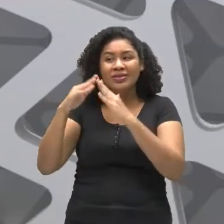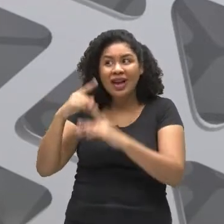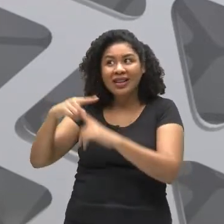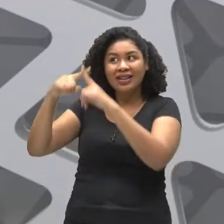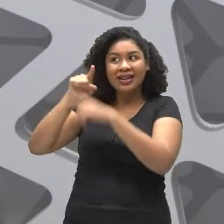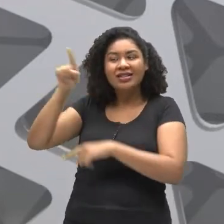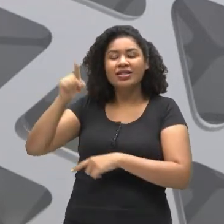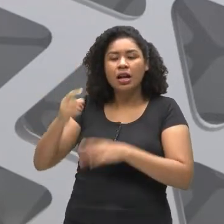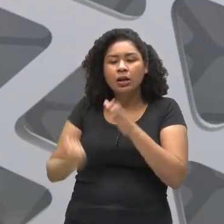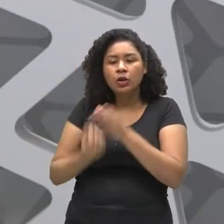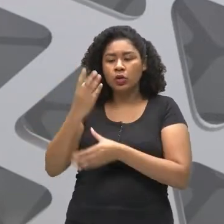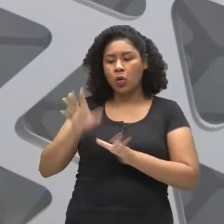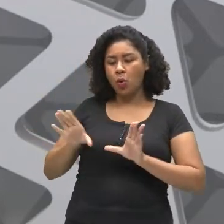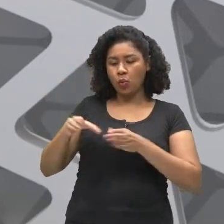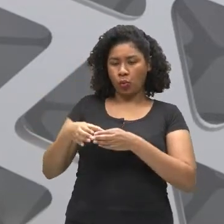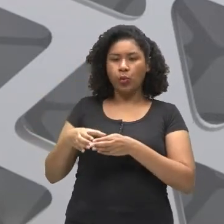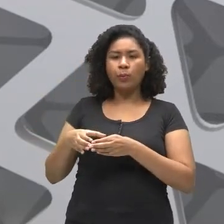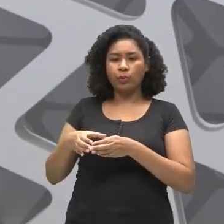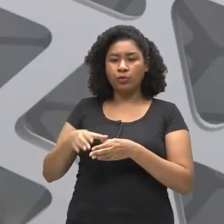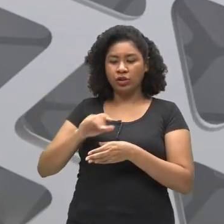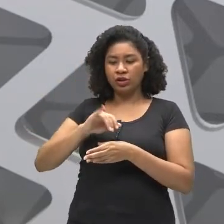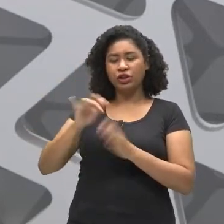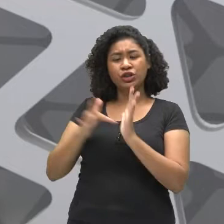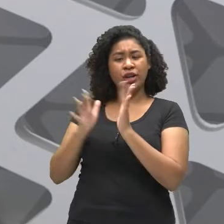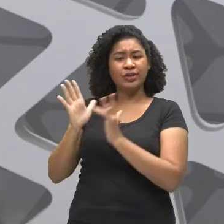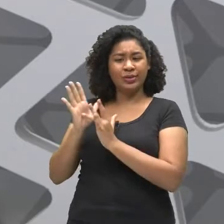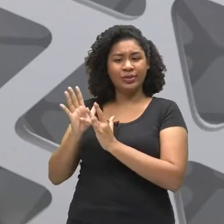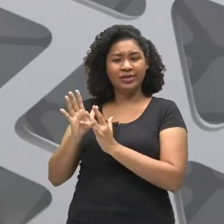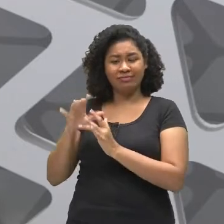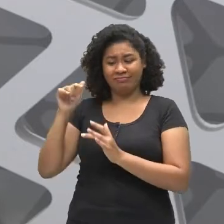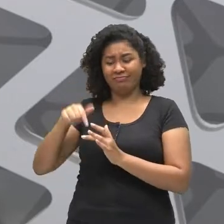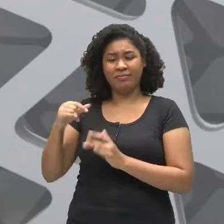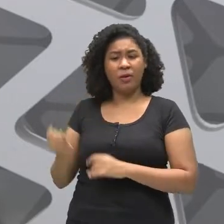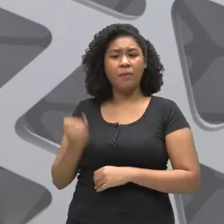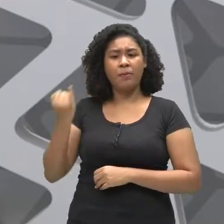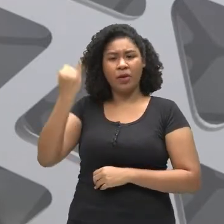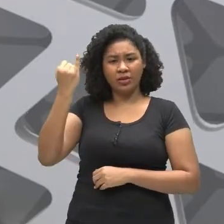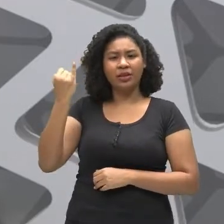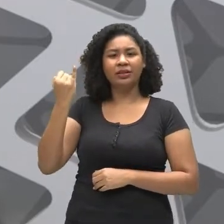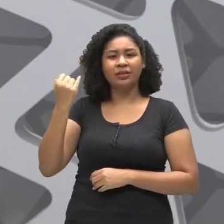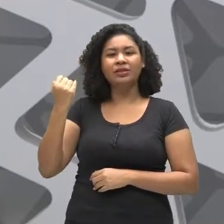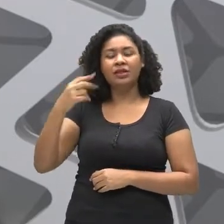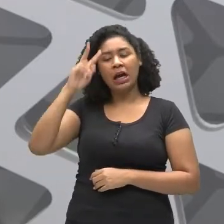Jesus, que são muito importantes para o nosso processo histórico também,